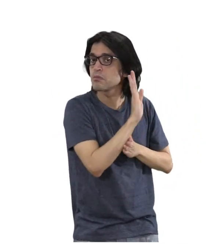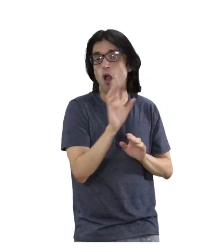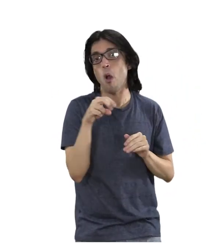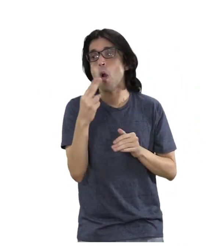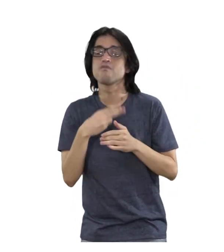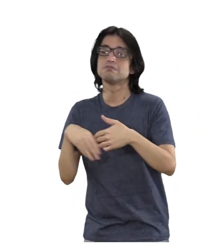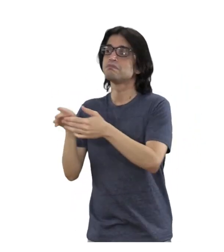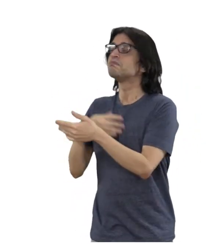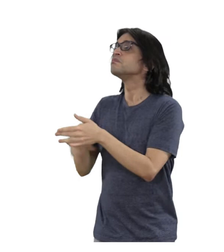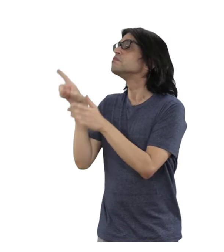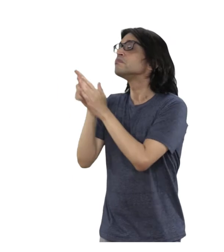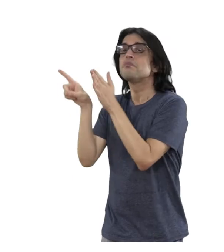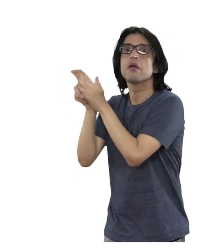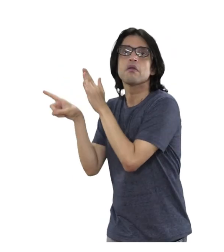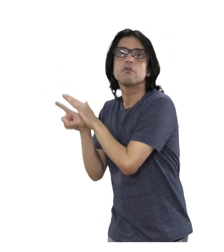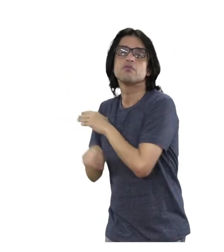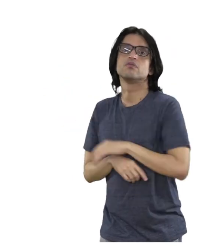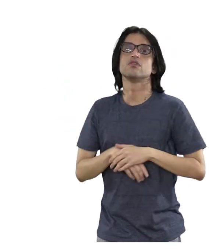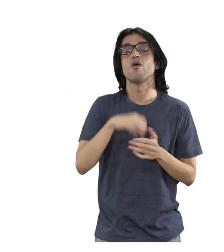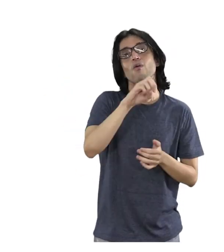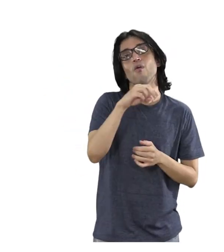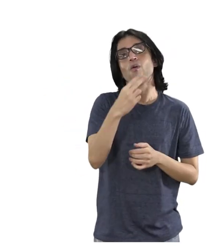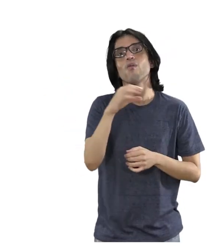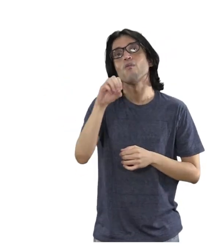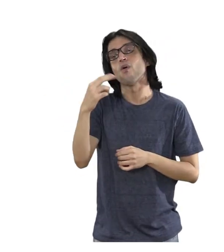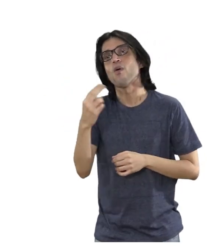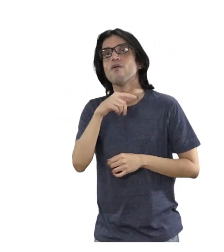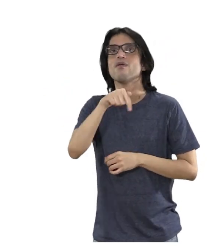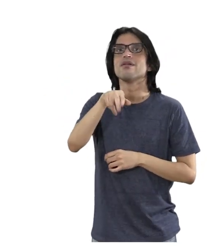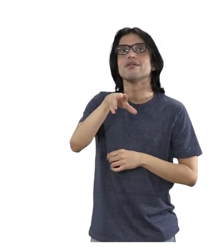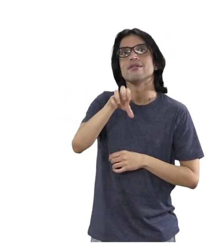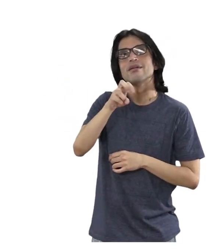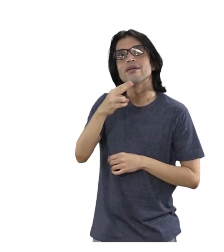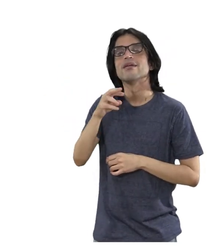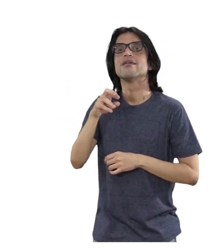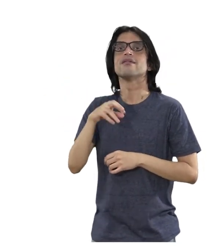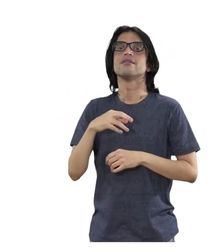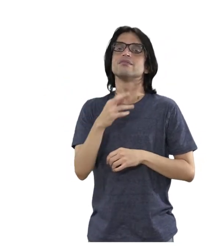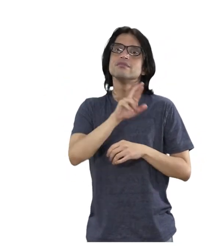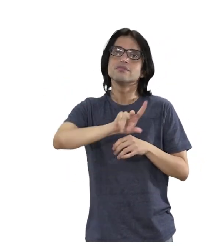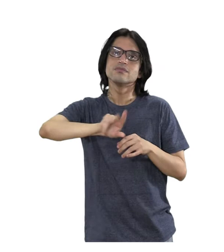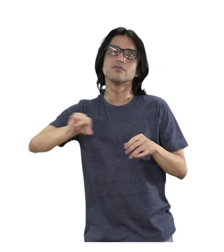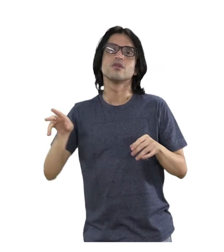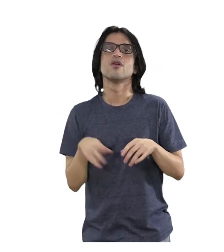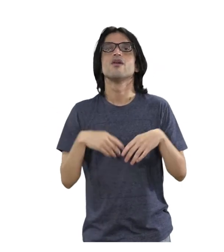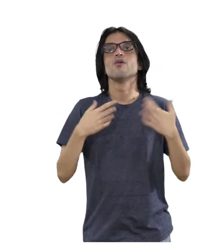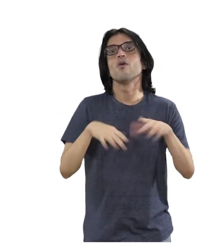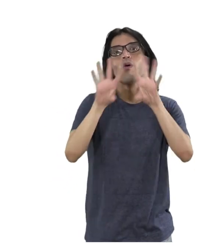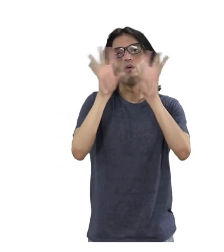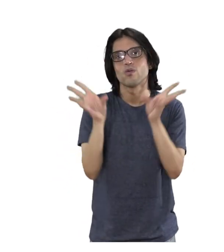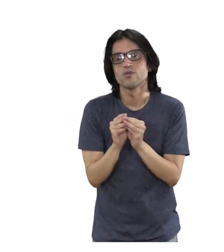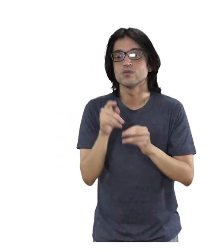ou, ora, já, quer, siga. Conclusivas, dando a ideia de